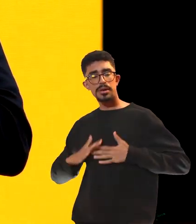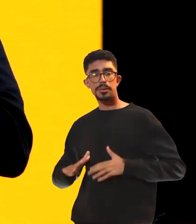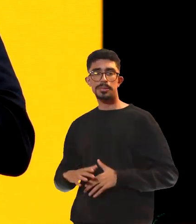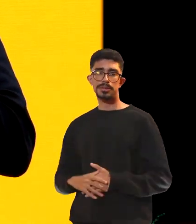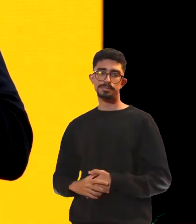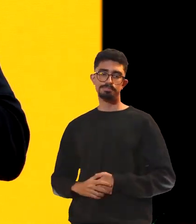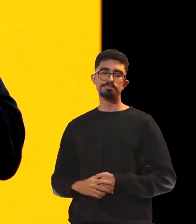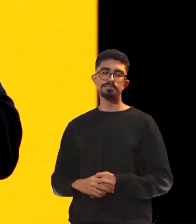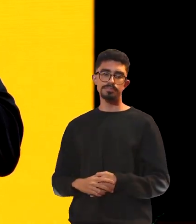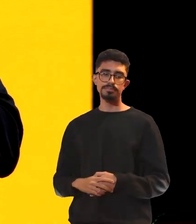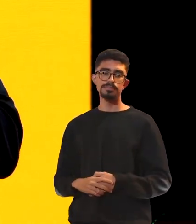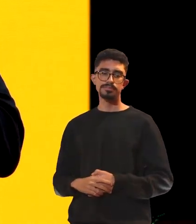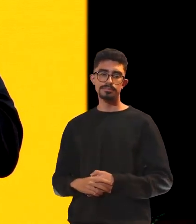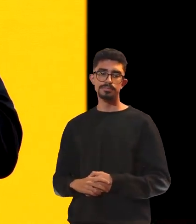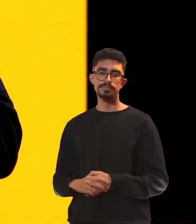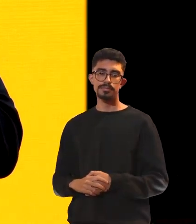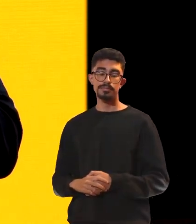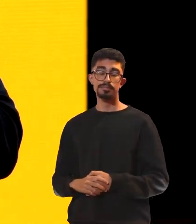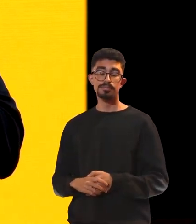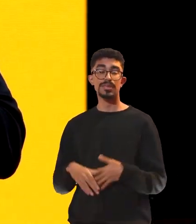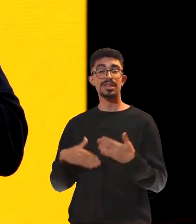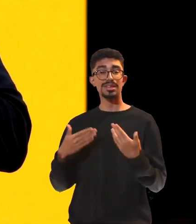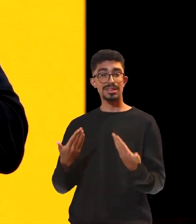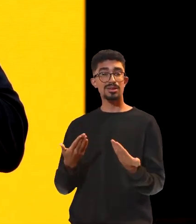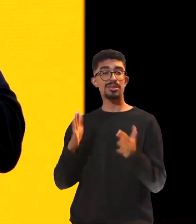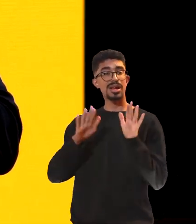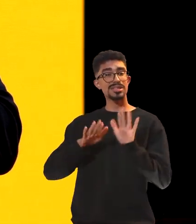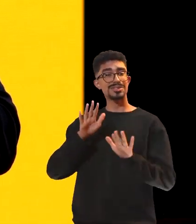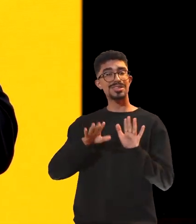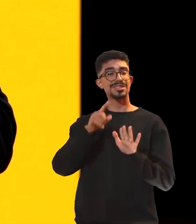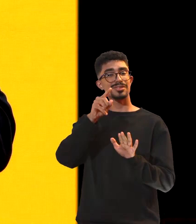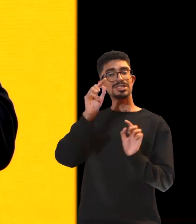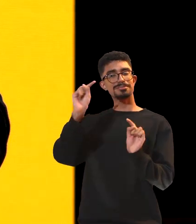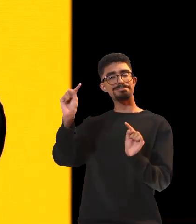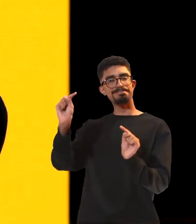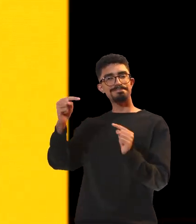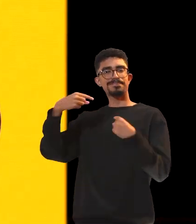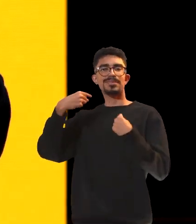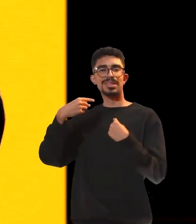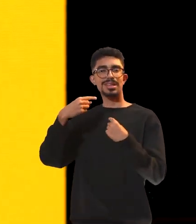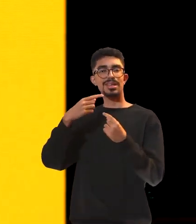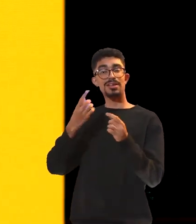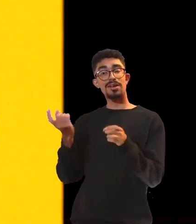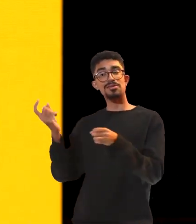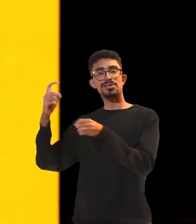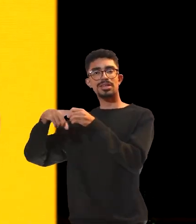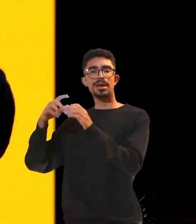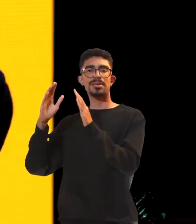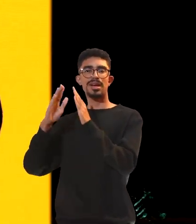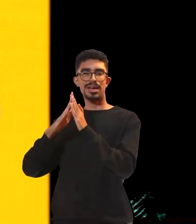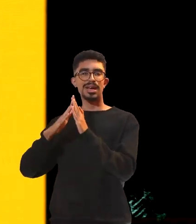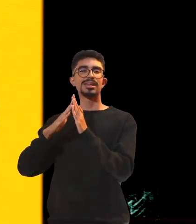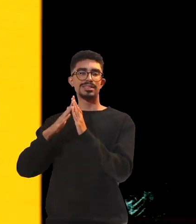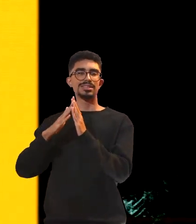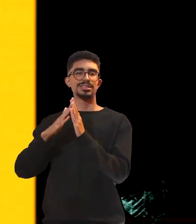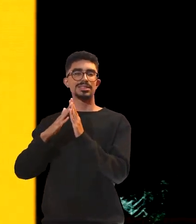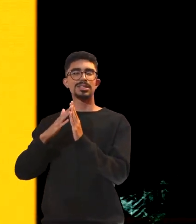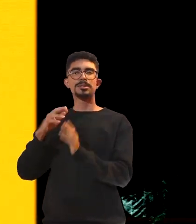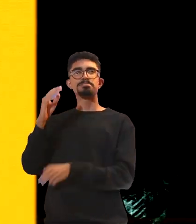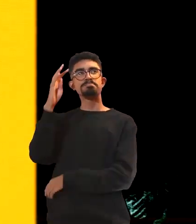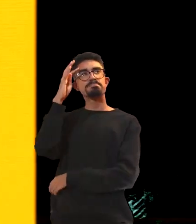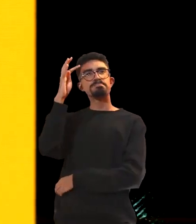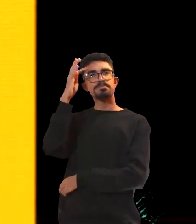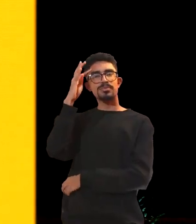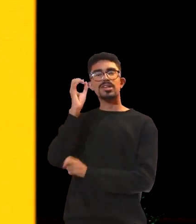Aí você vai para casa, pensa: a pessoa está certa, perdão. Confronto faz crescer. Mas tem pessoas que fogem. E você nunca vai crescer na